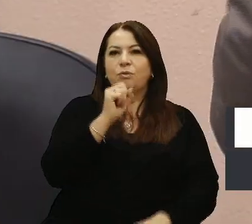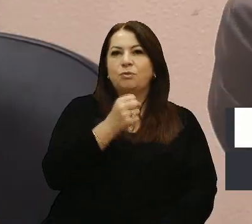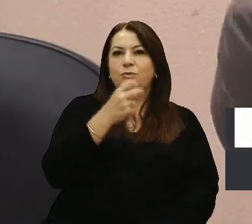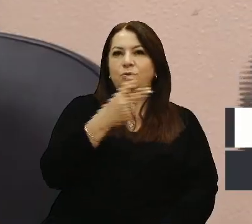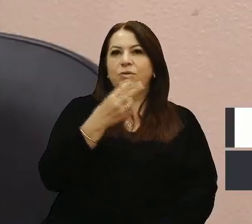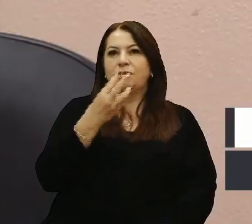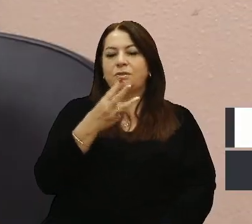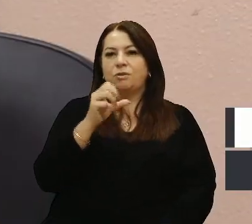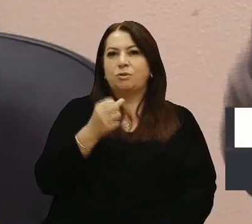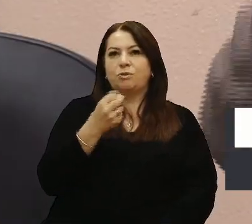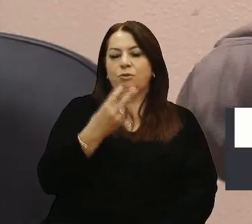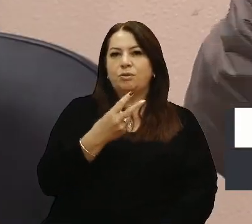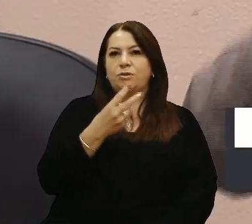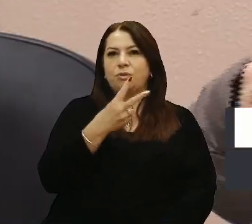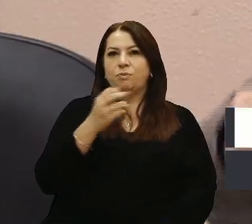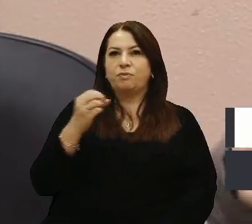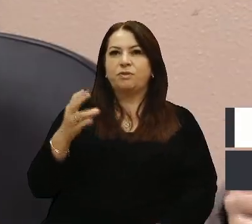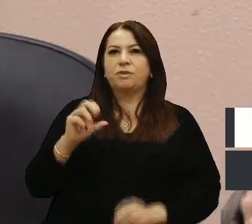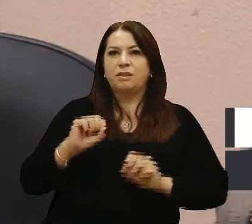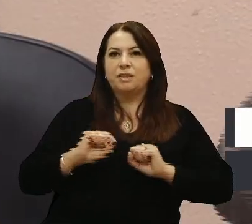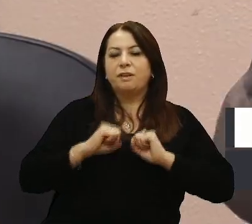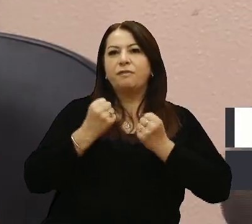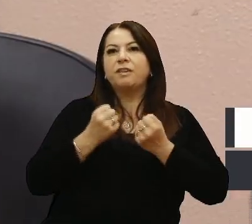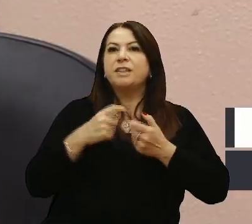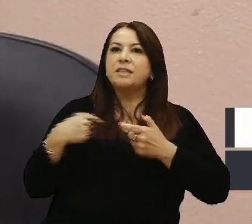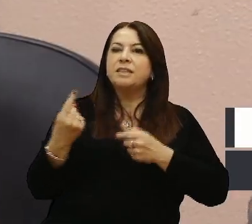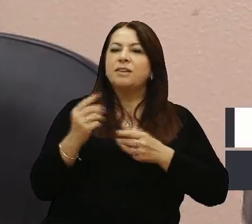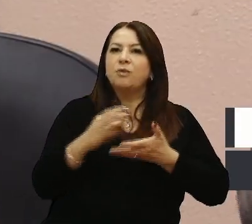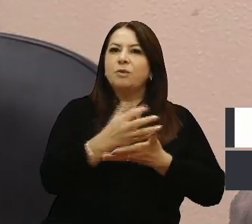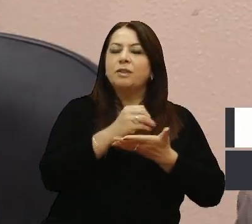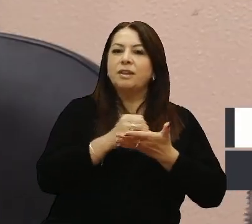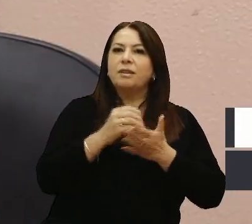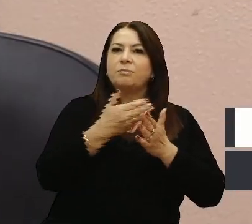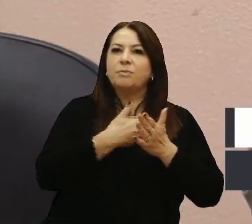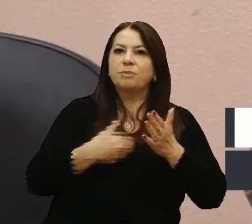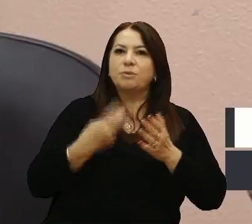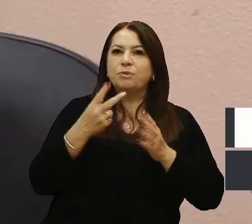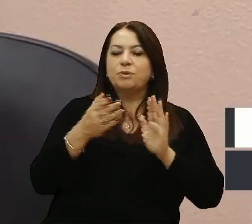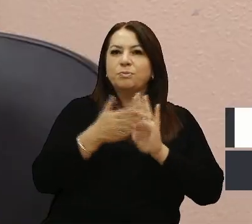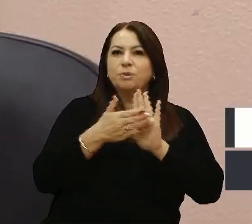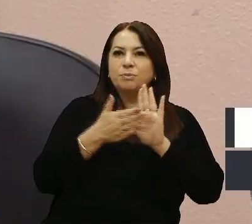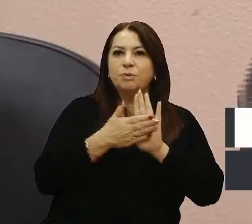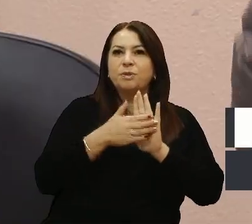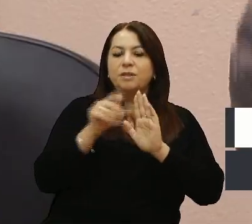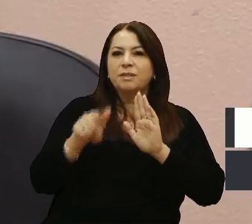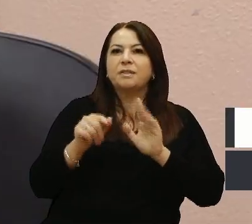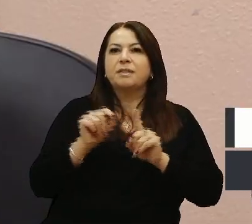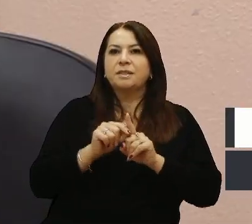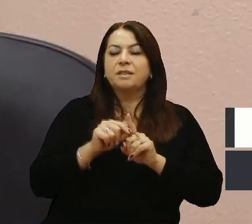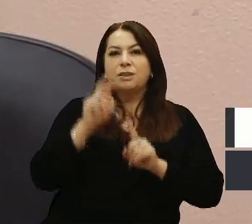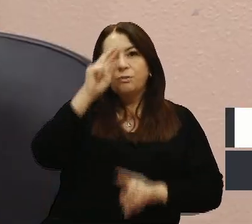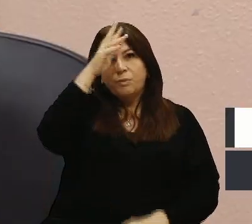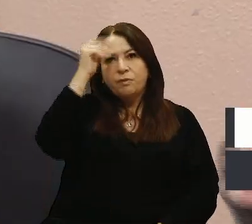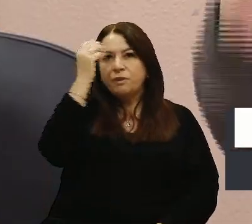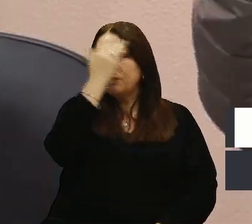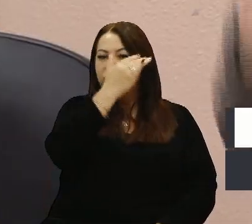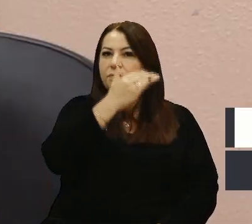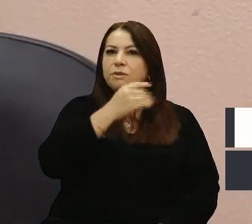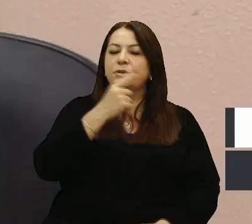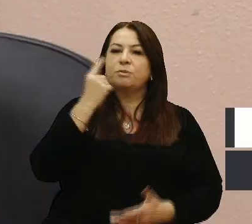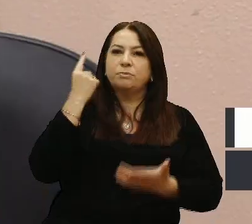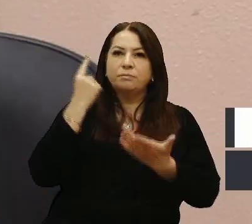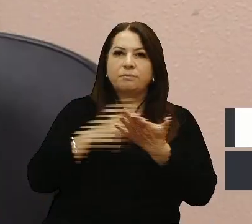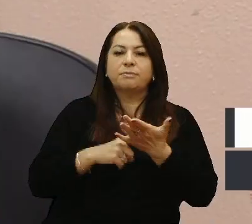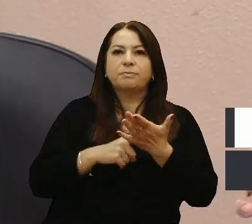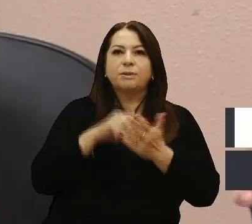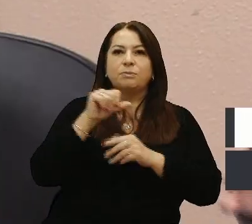de 2023 e defesa da codeca pública. Essas foram as minhas duas propostas na eleição. E o prefeito Adiló Daiane se comprometeu